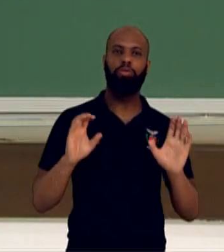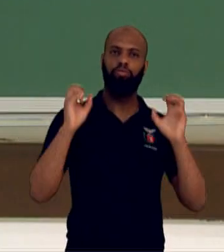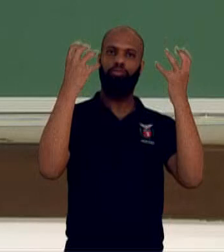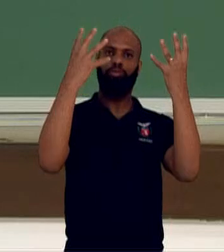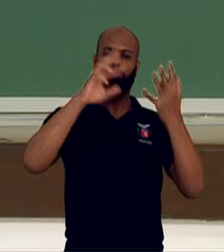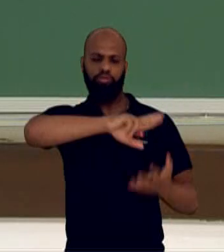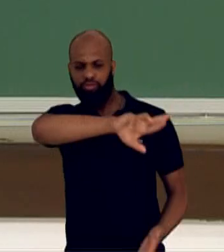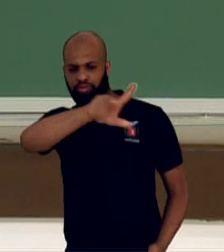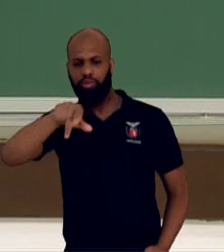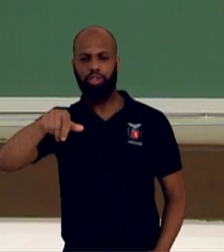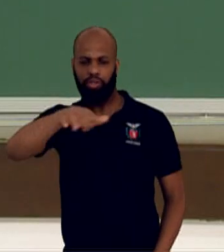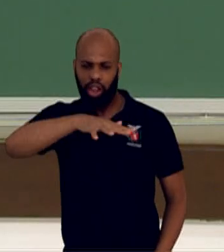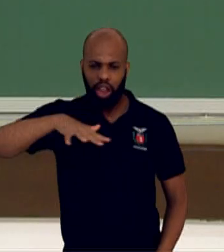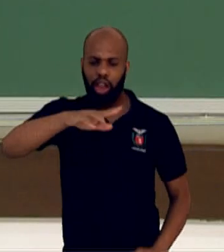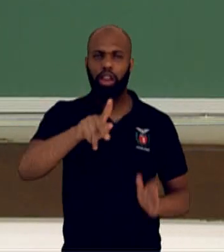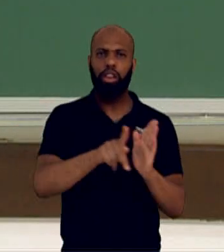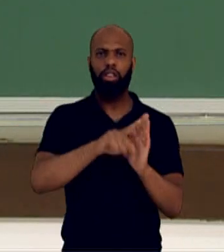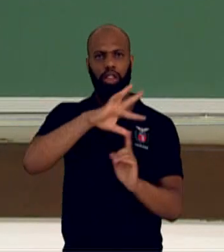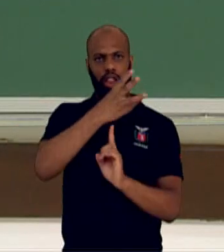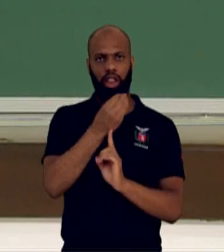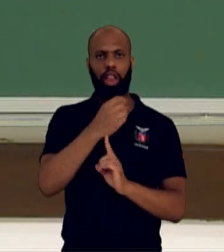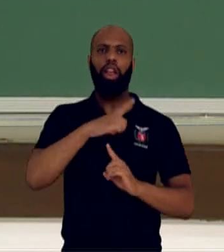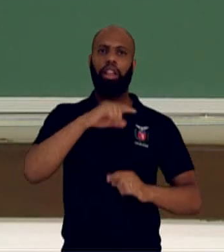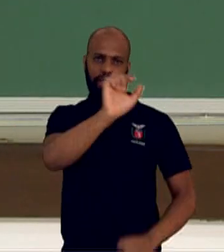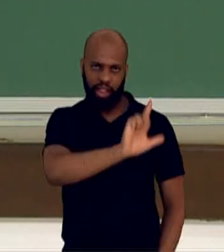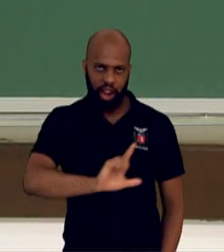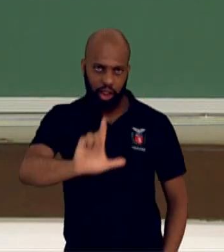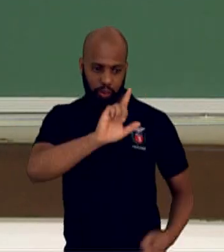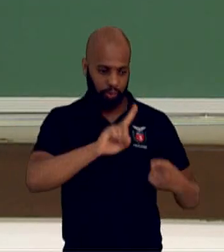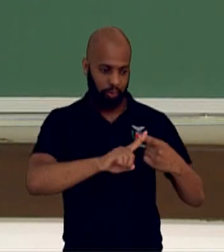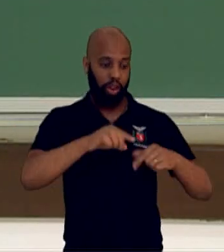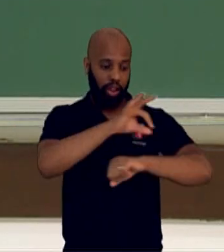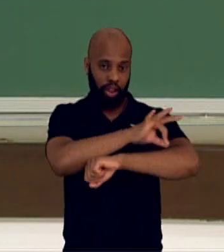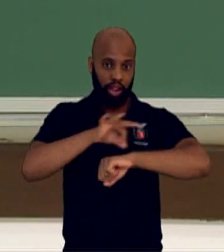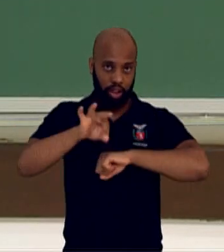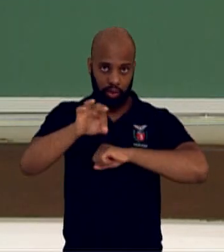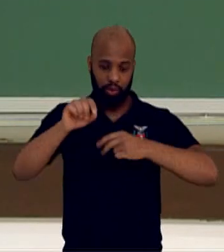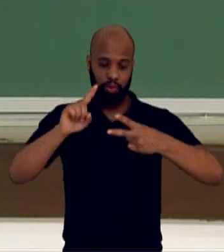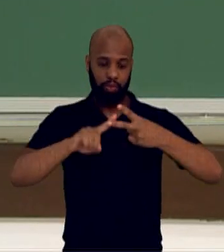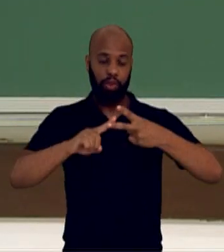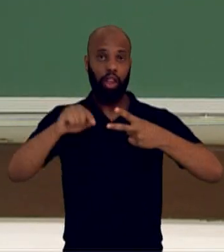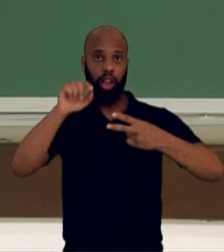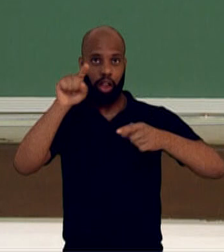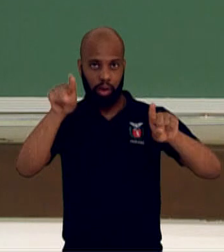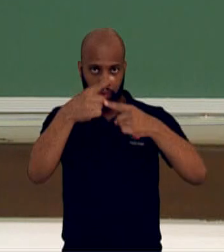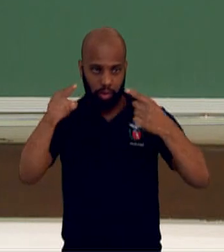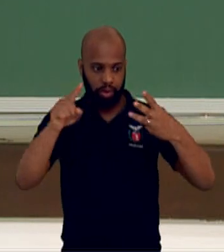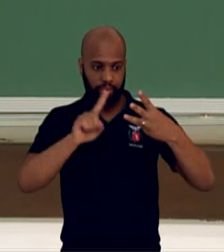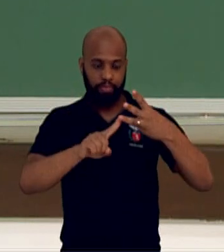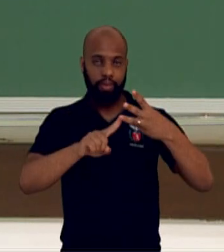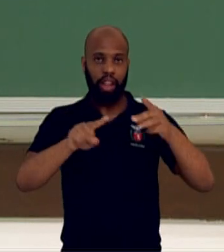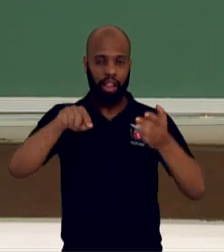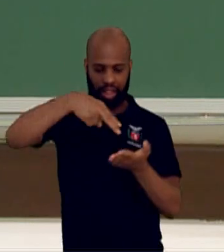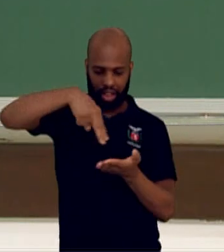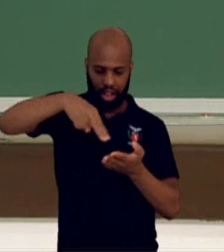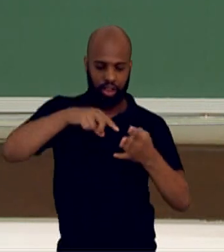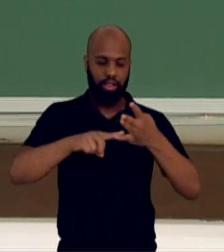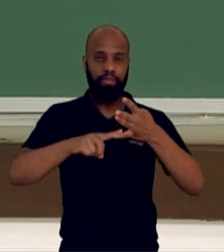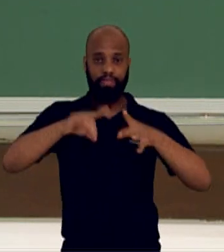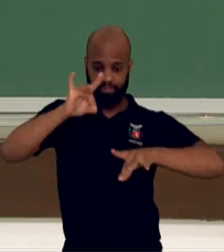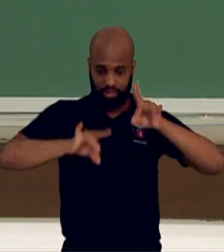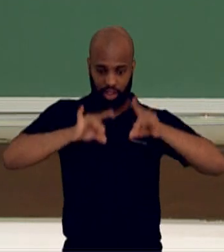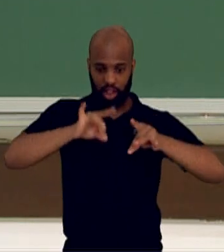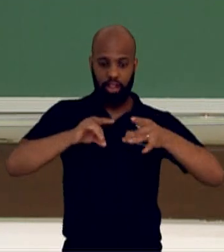as áreas da arte. Nós tivemos a literatura, nós tivemos a arquitetura, tivemos a música, tivemos dança, tivemos